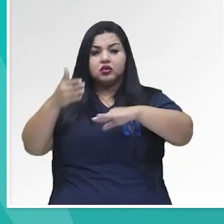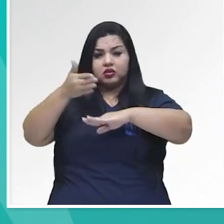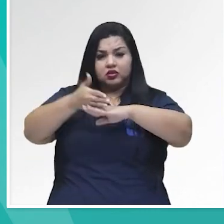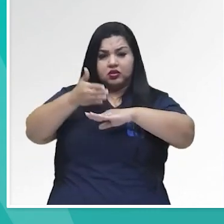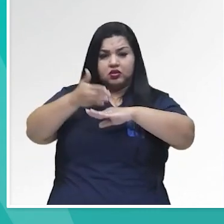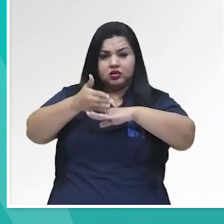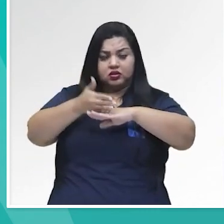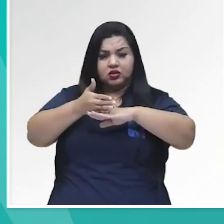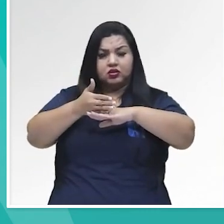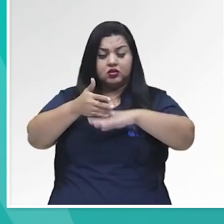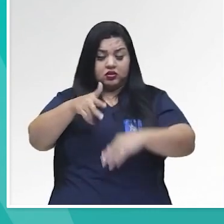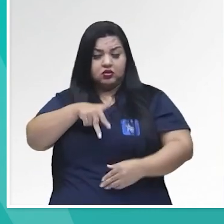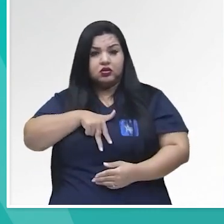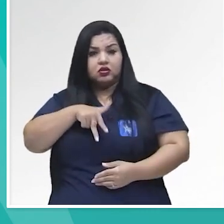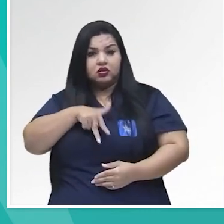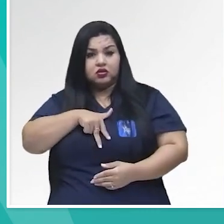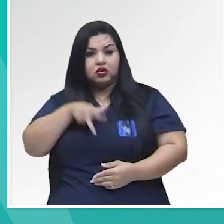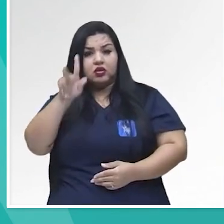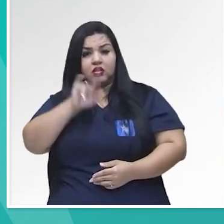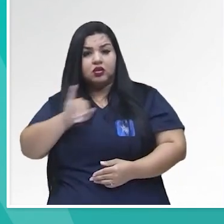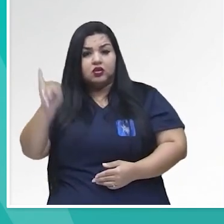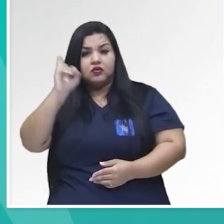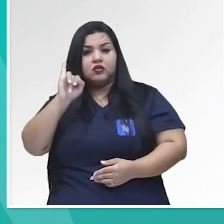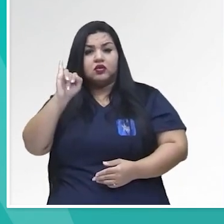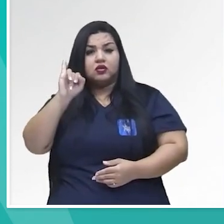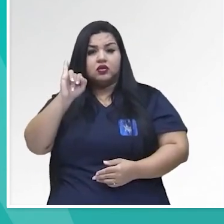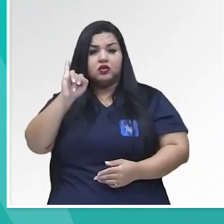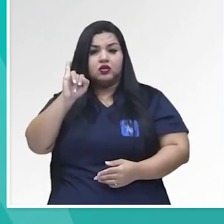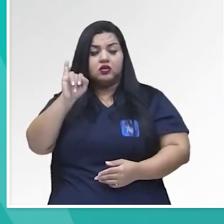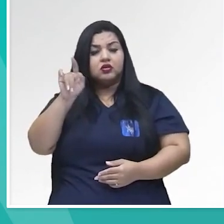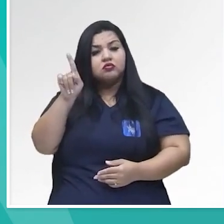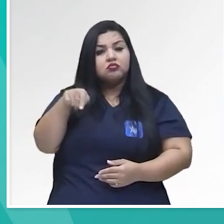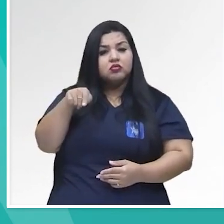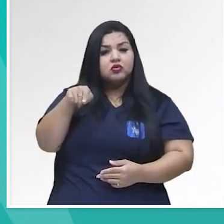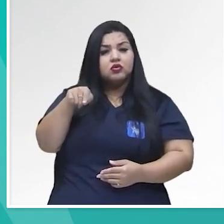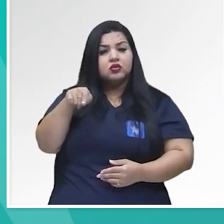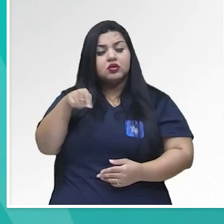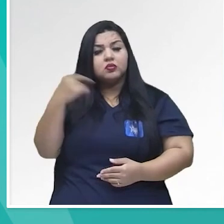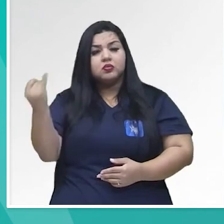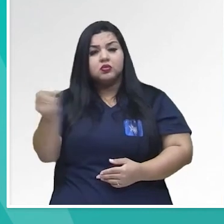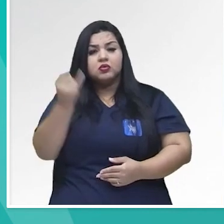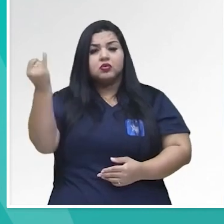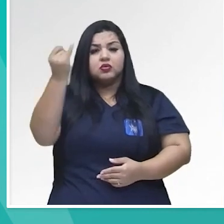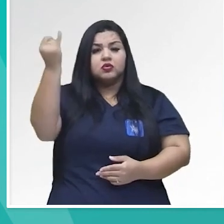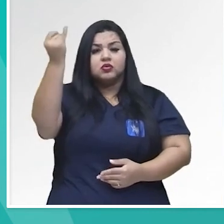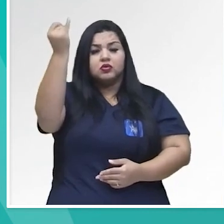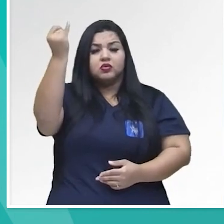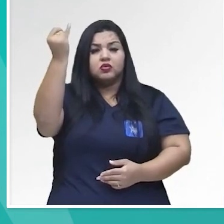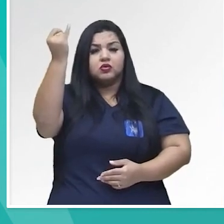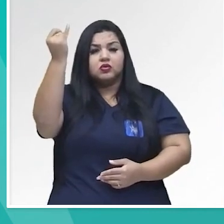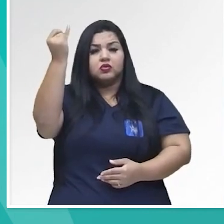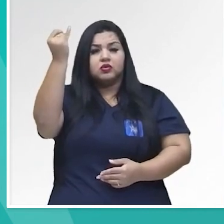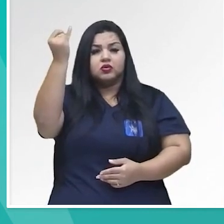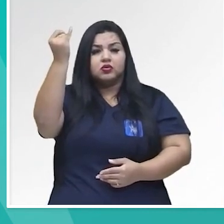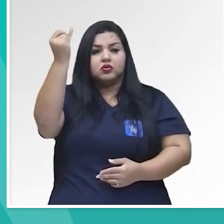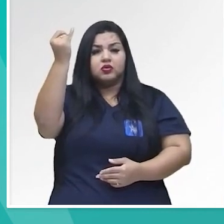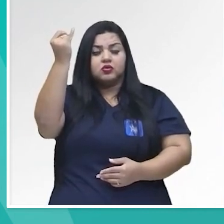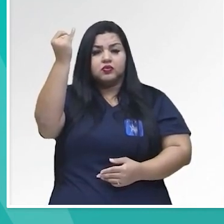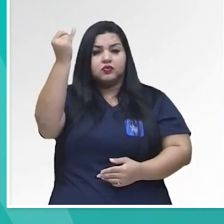do antropocentrismo, vai, de certa forma, ser muito importante para que